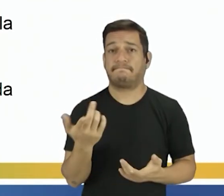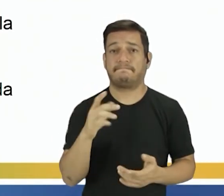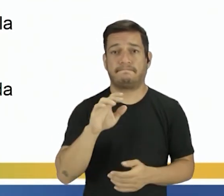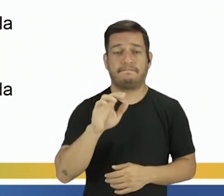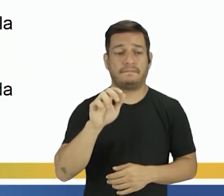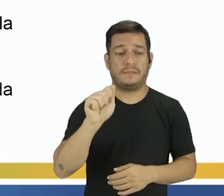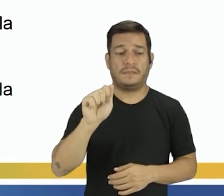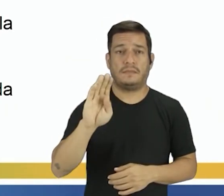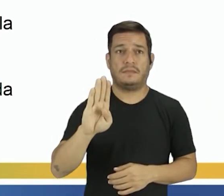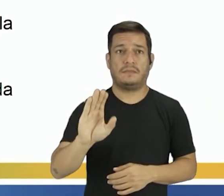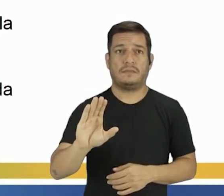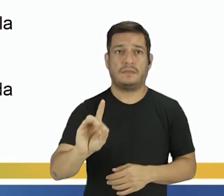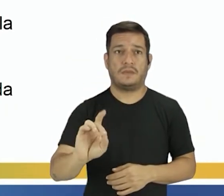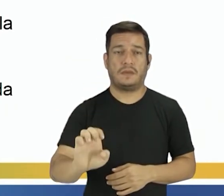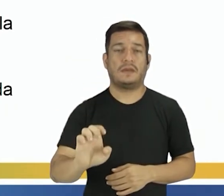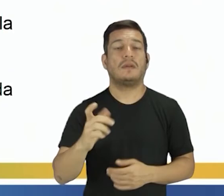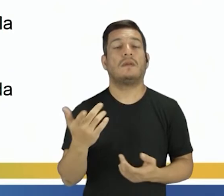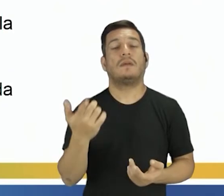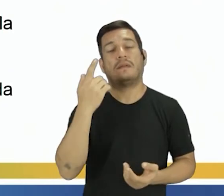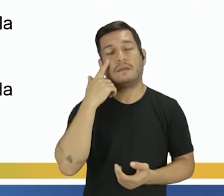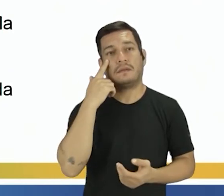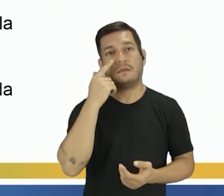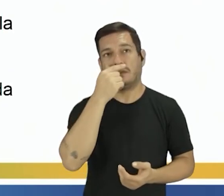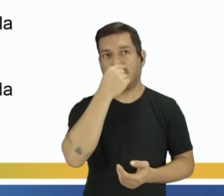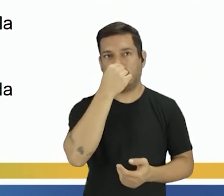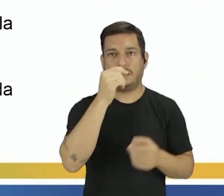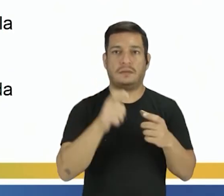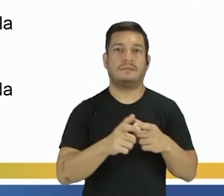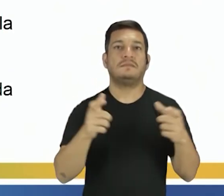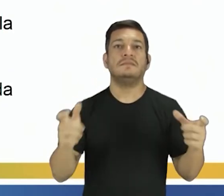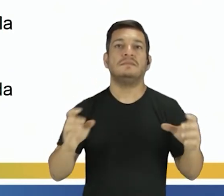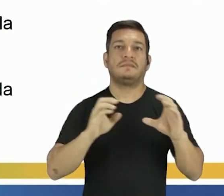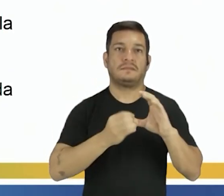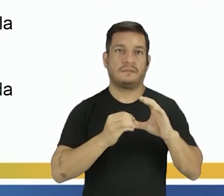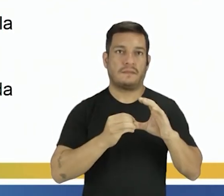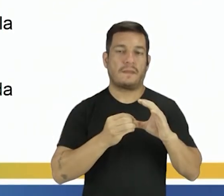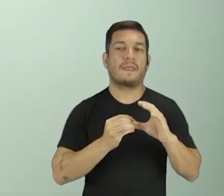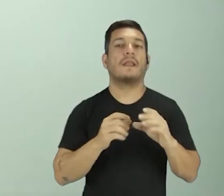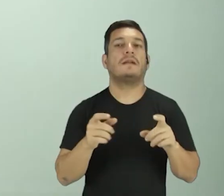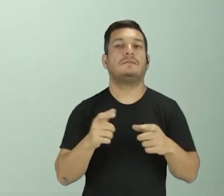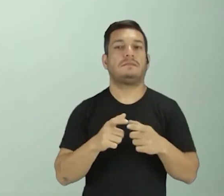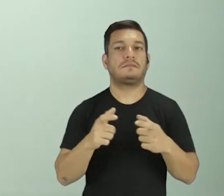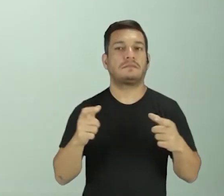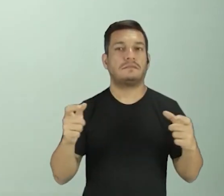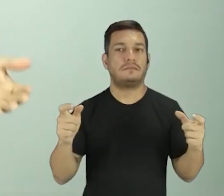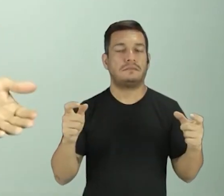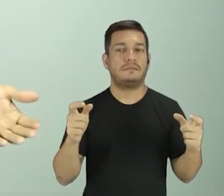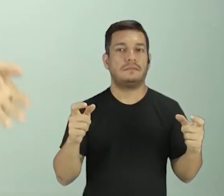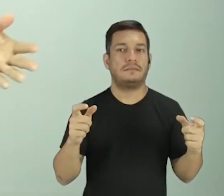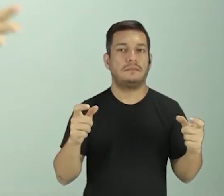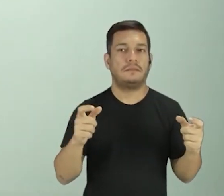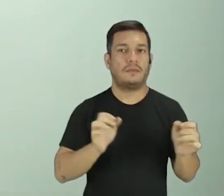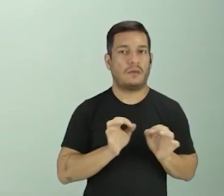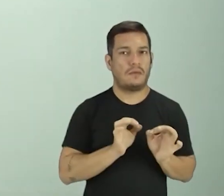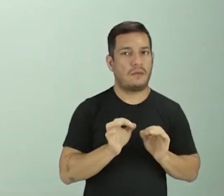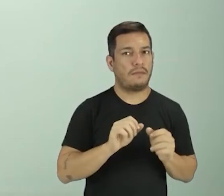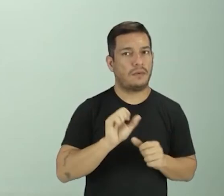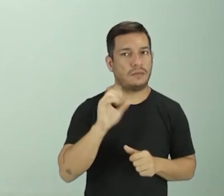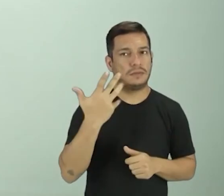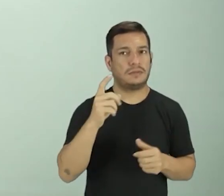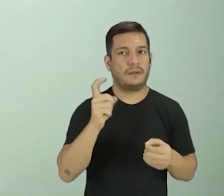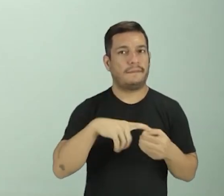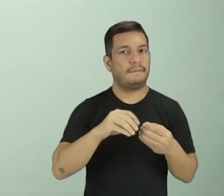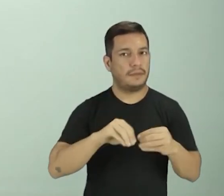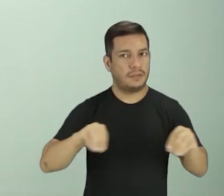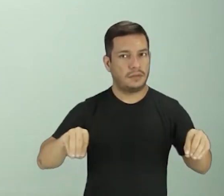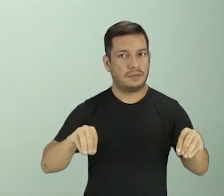Então a gente tem a B. Na fase de crescimento ocorre o crescimento da célula em volume. Ela vai estar se preparando para sofrer meiose e